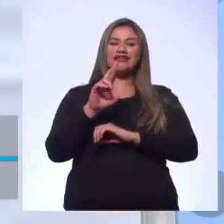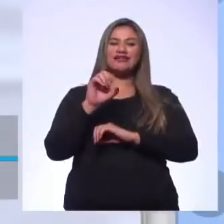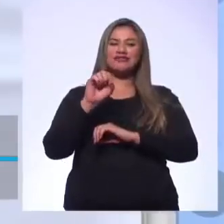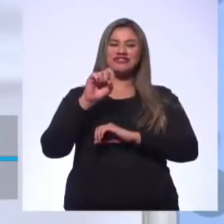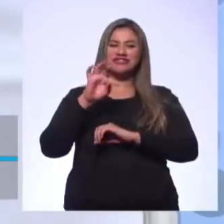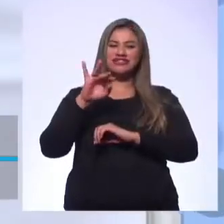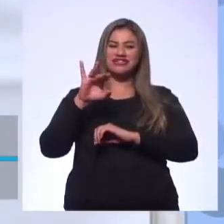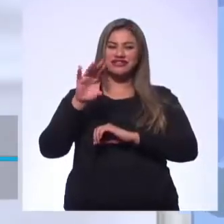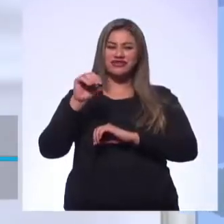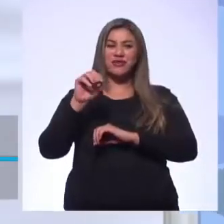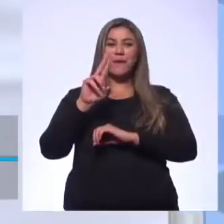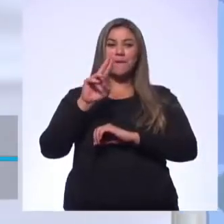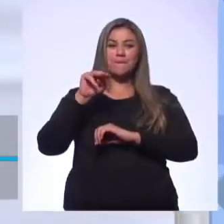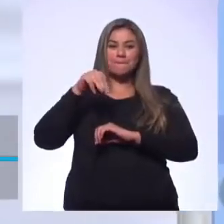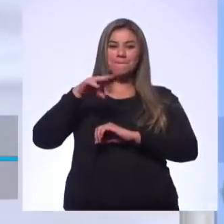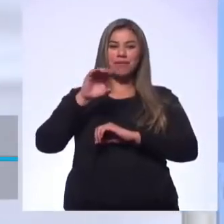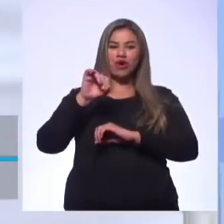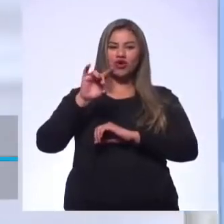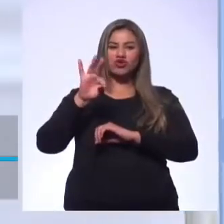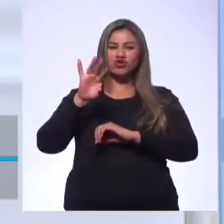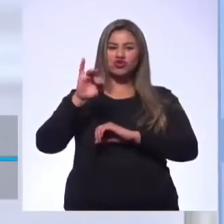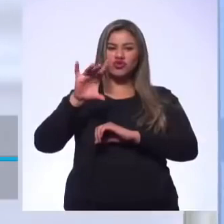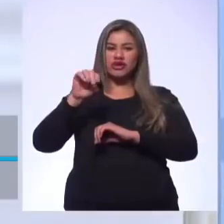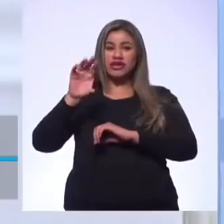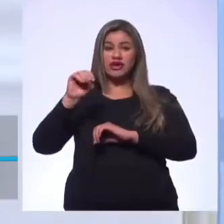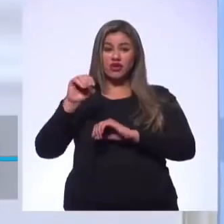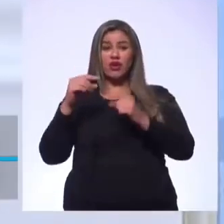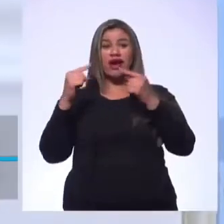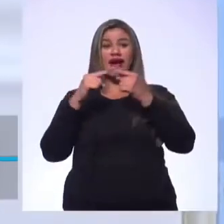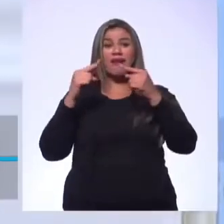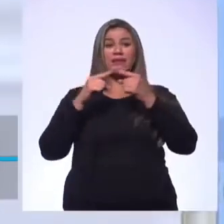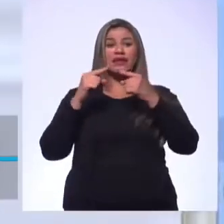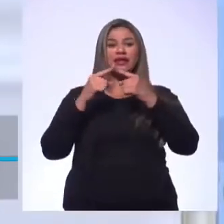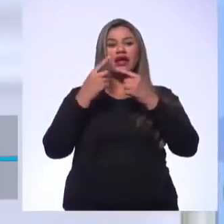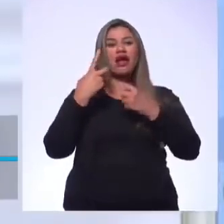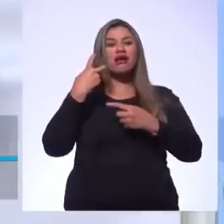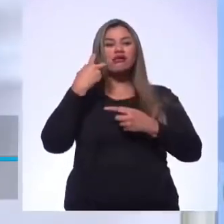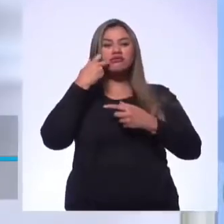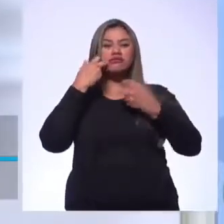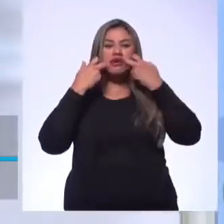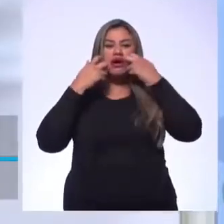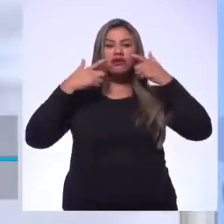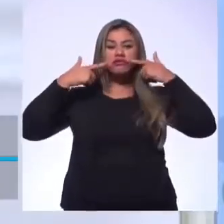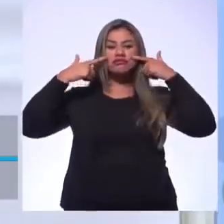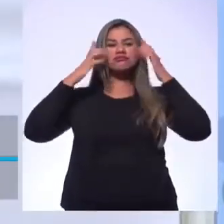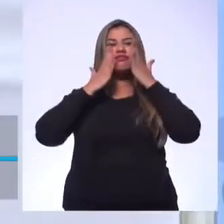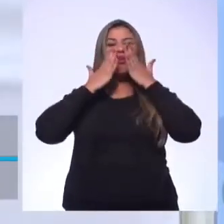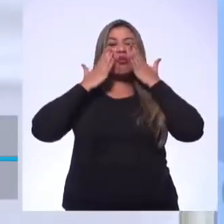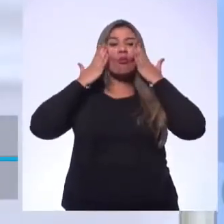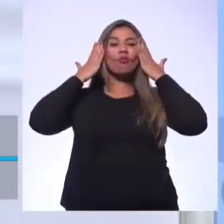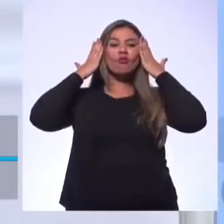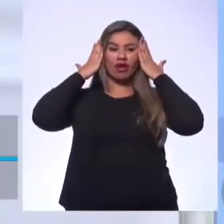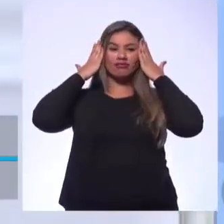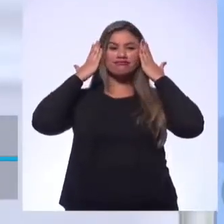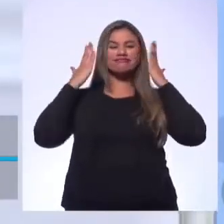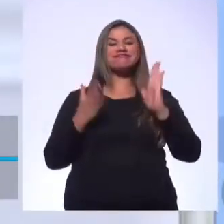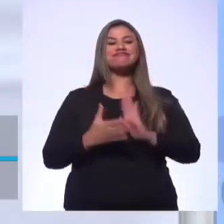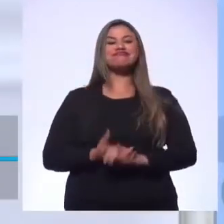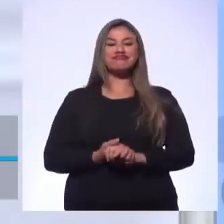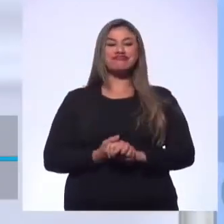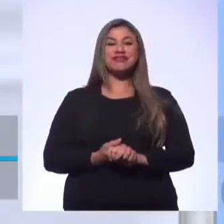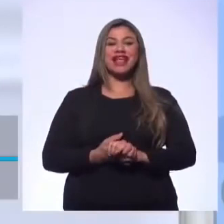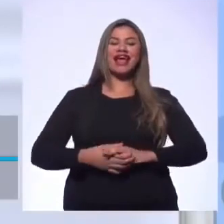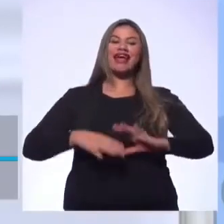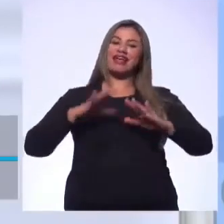que também faz o famoso botox. A toxina botulínica, né, eu já li, aí se for exagero, talvez alguém que conheça